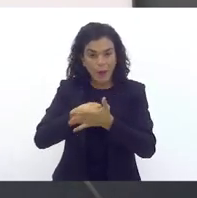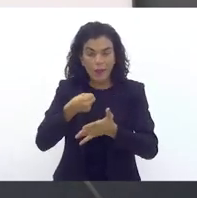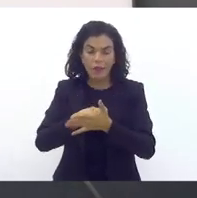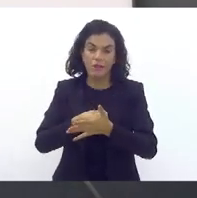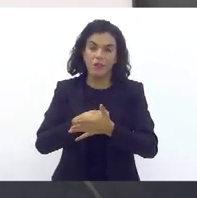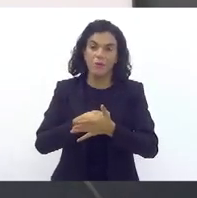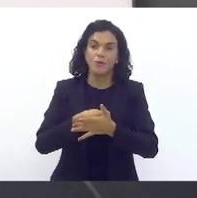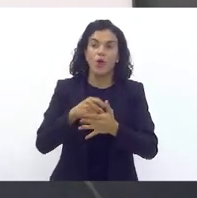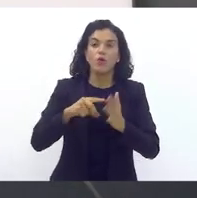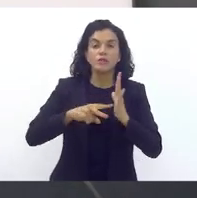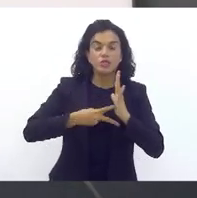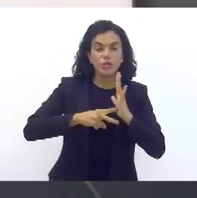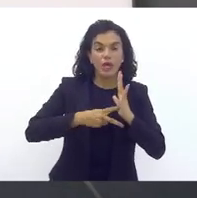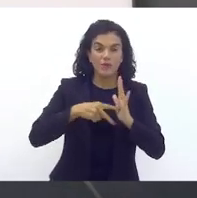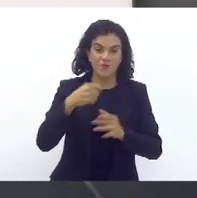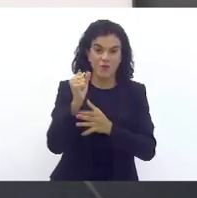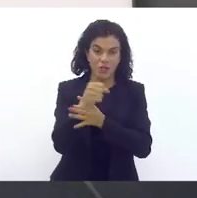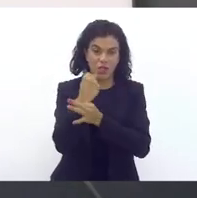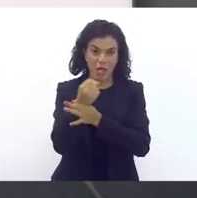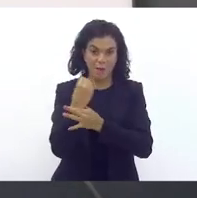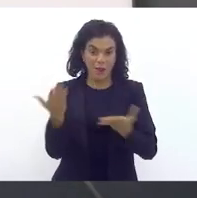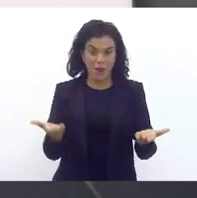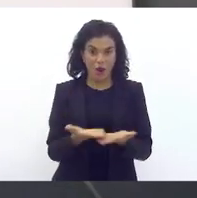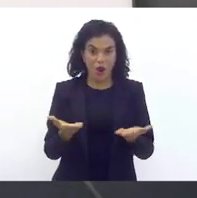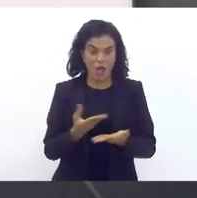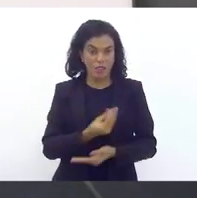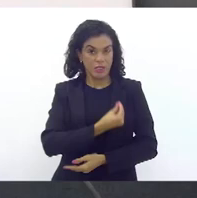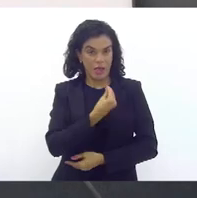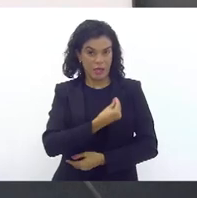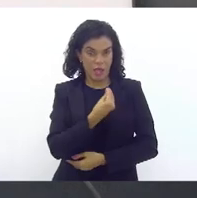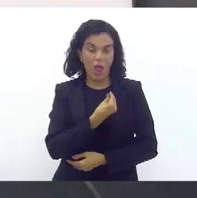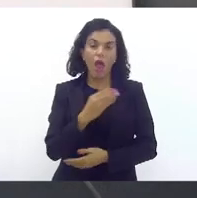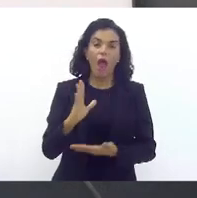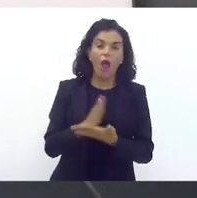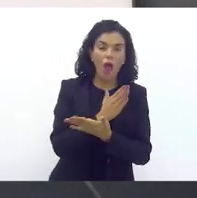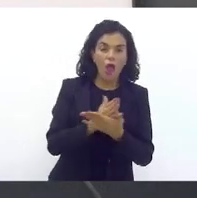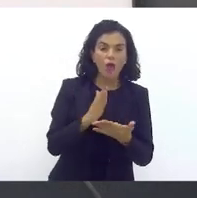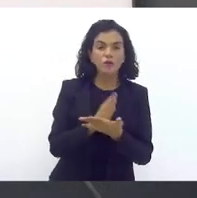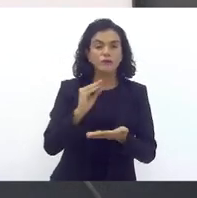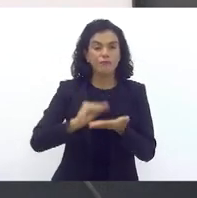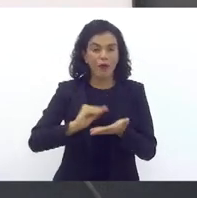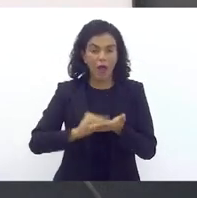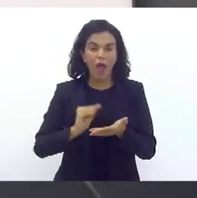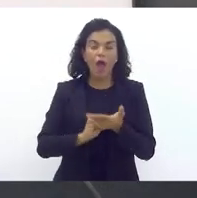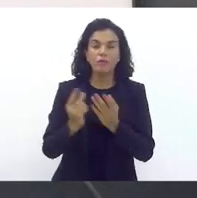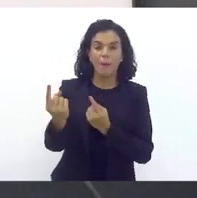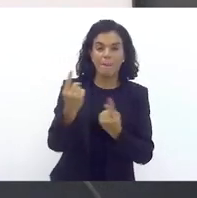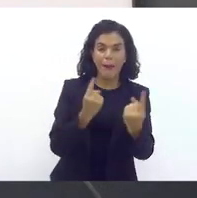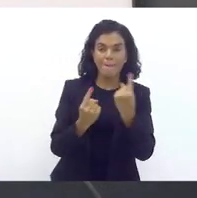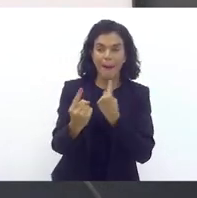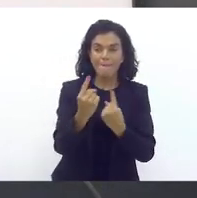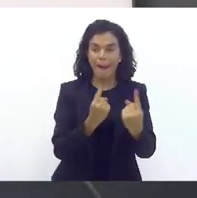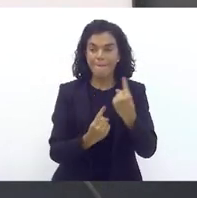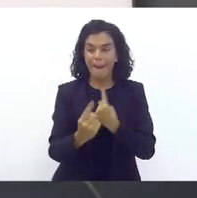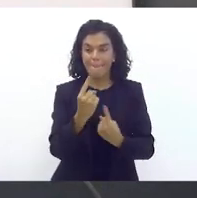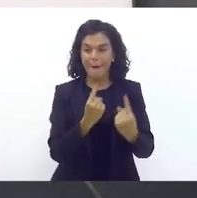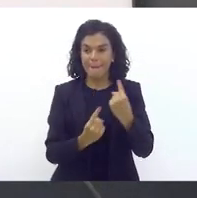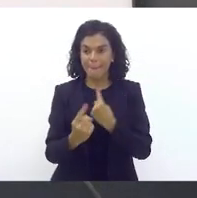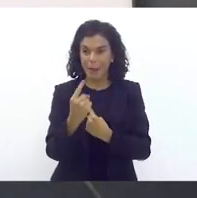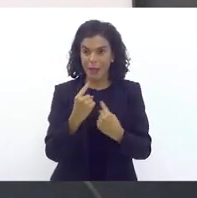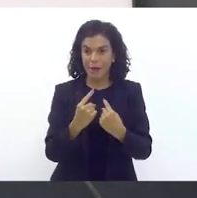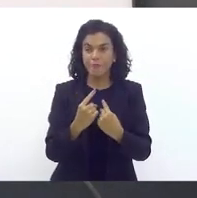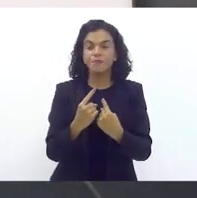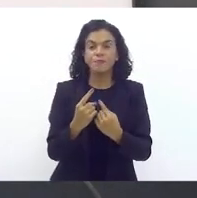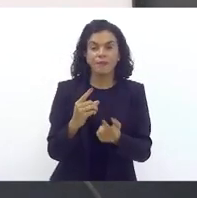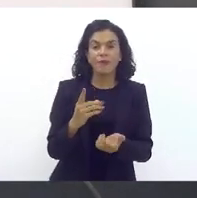Sindicato de Fisioterapeutas, né? Outros estão para chegar. Sacerge está aqui também. Sacerge